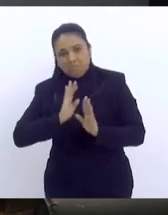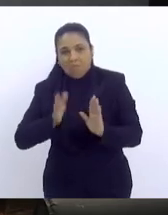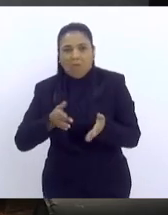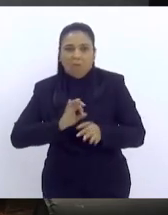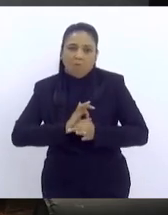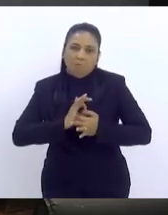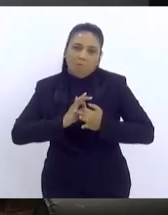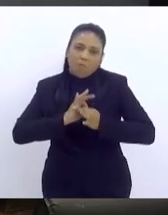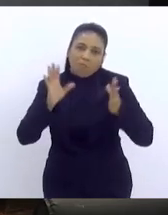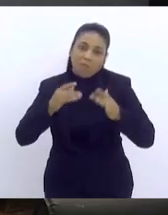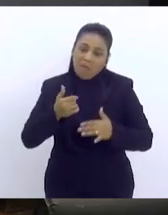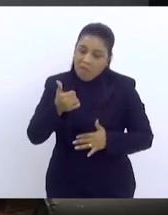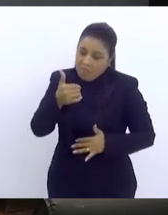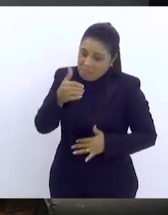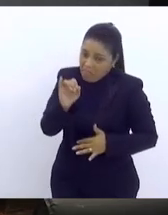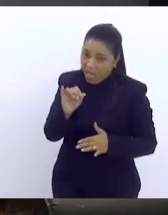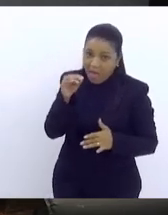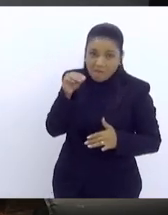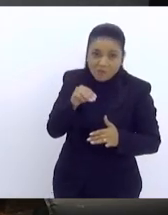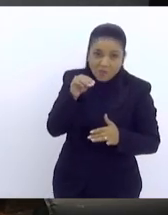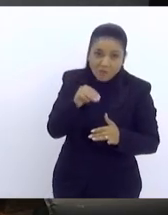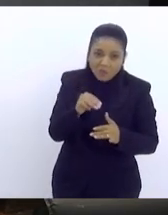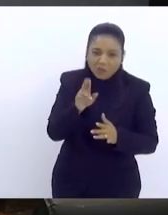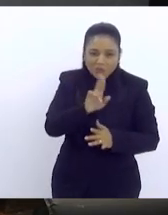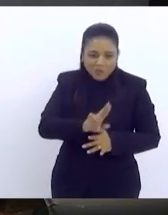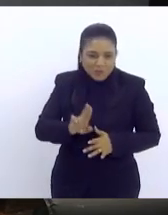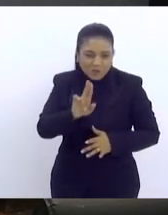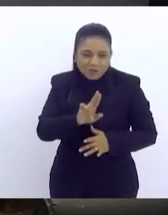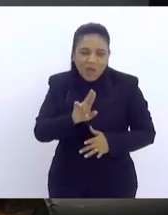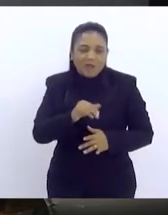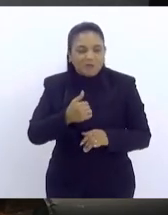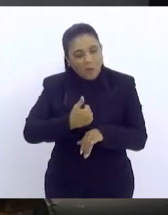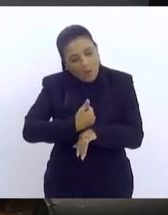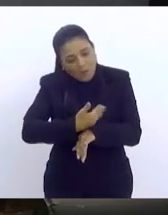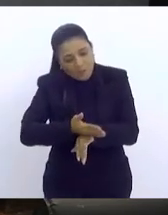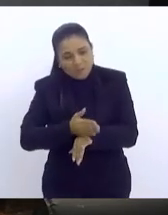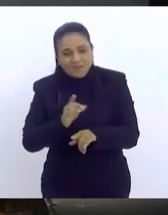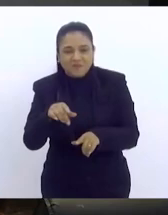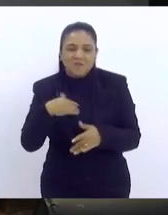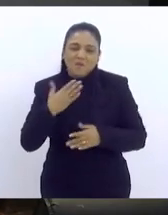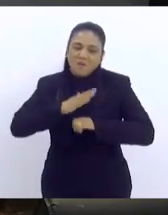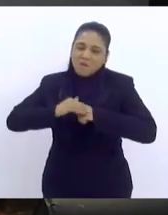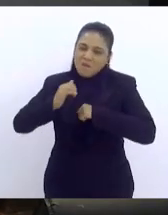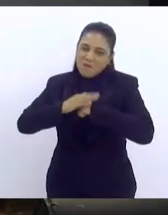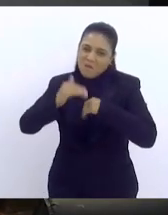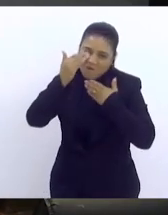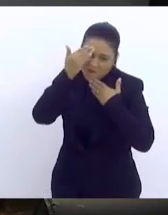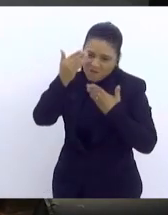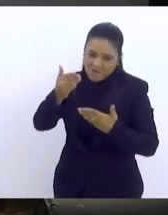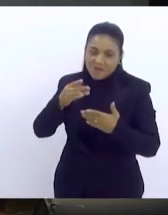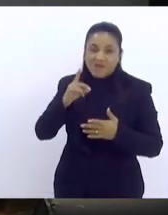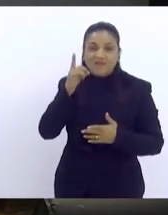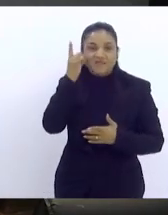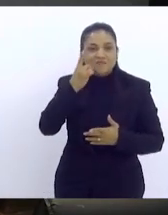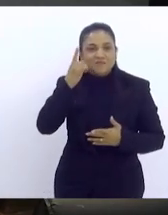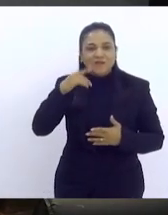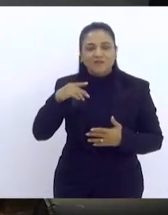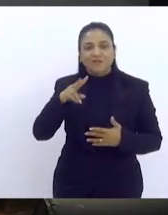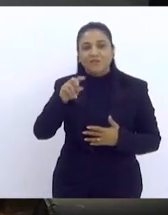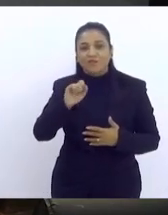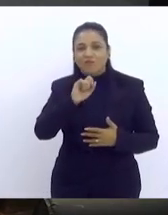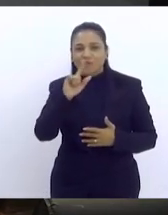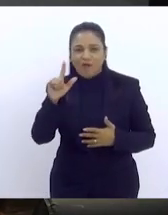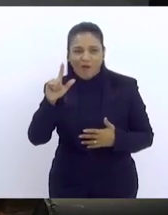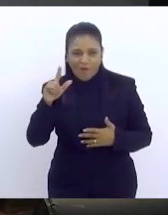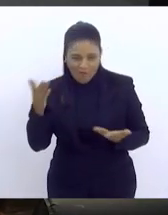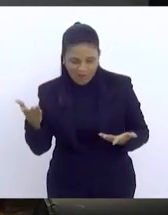serão 10 minutos ou mais bem utilizados Presidente Valdo Ceasa obrigado pelo carinho novos companheiros deputados o